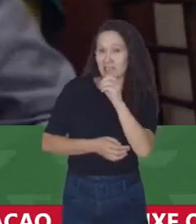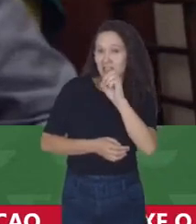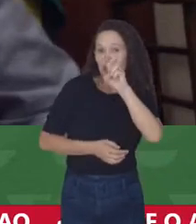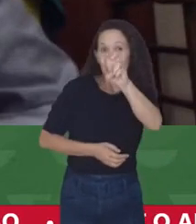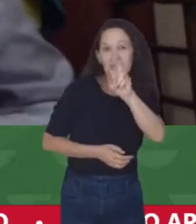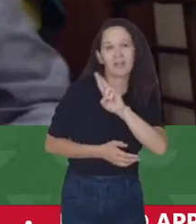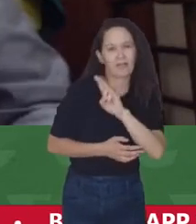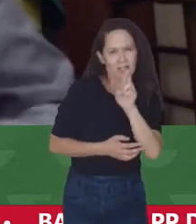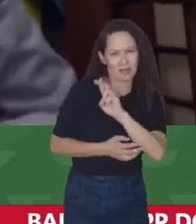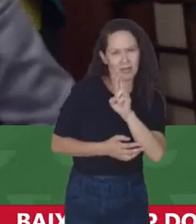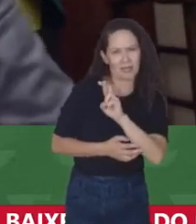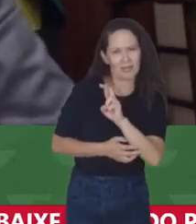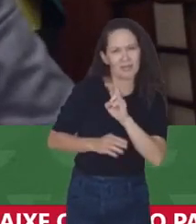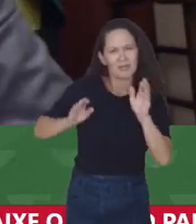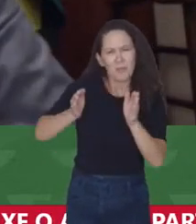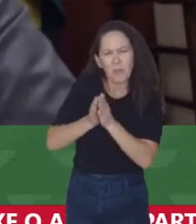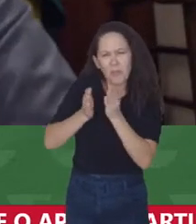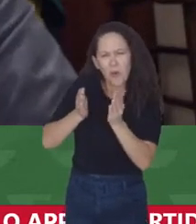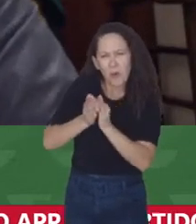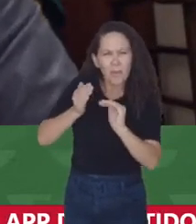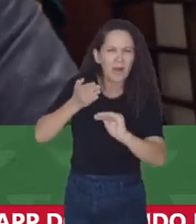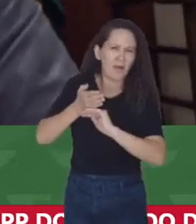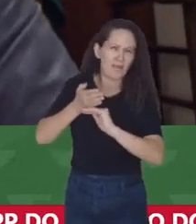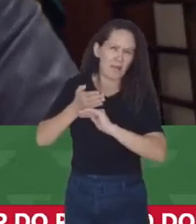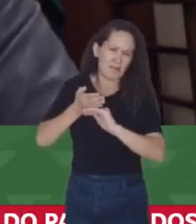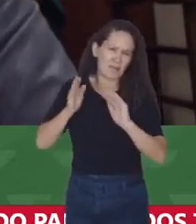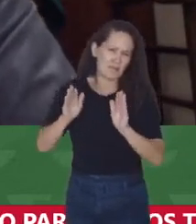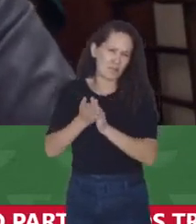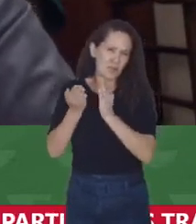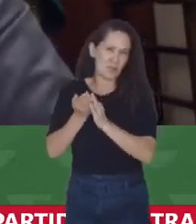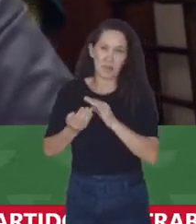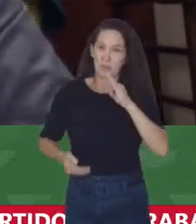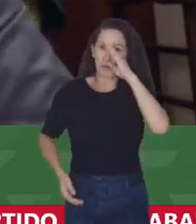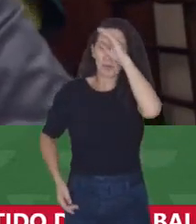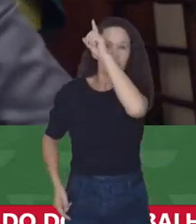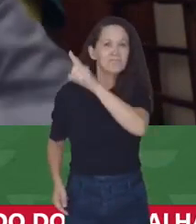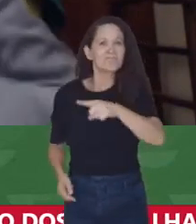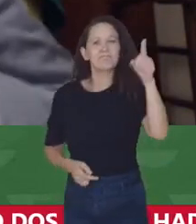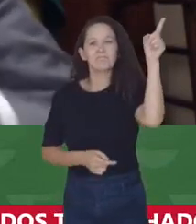R$105, da extrema pobreza. E o Bolsonaro vetou